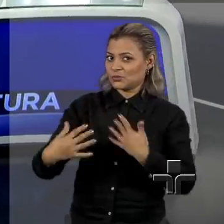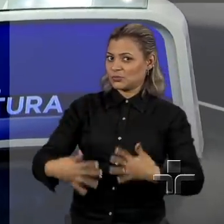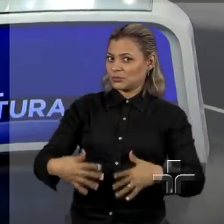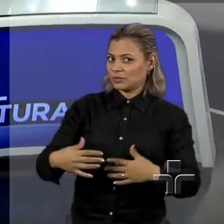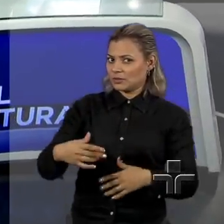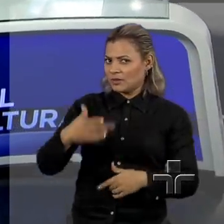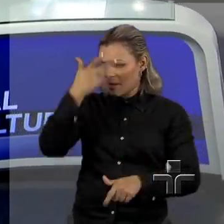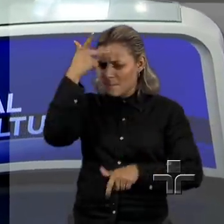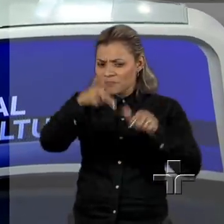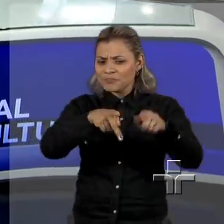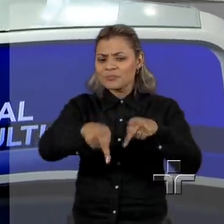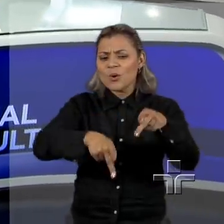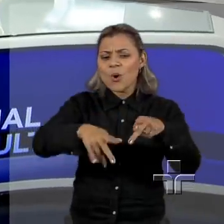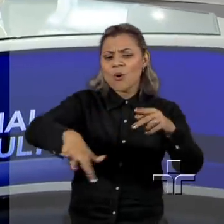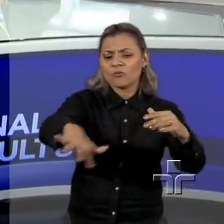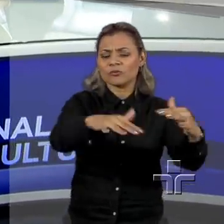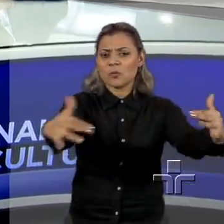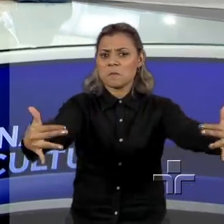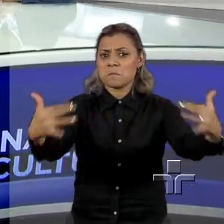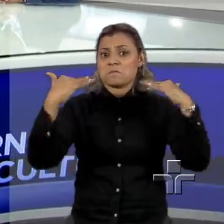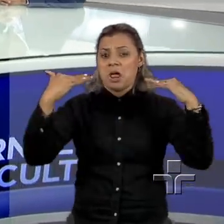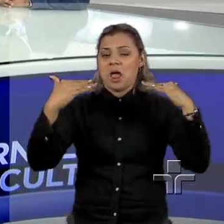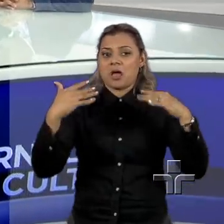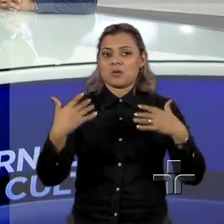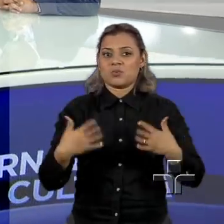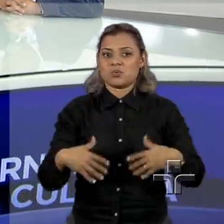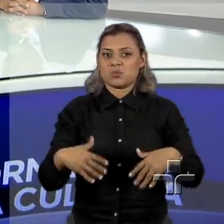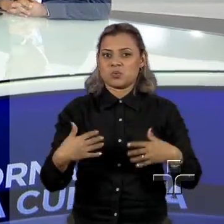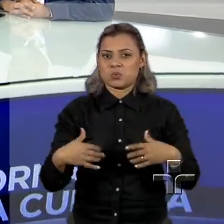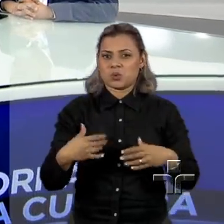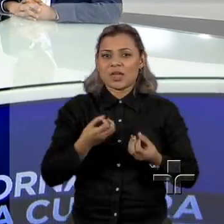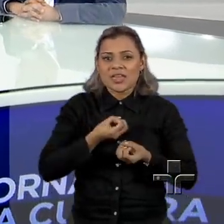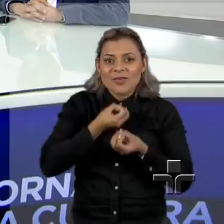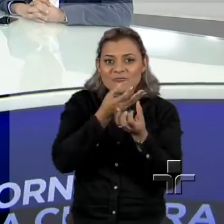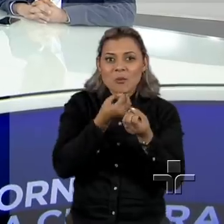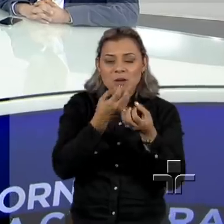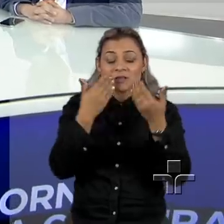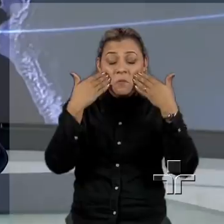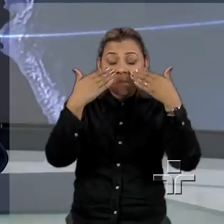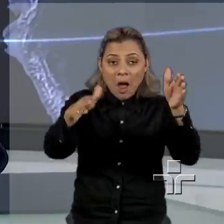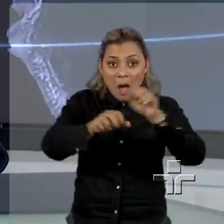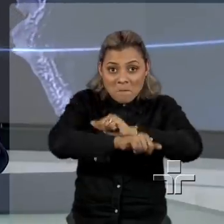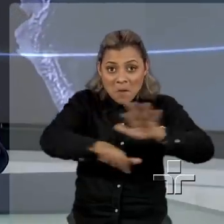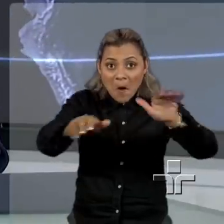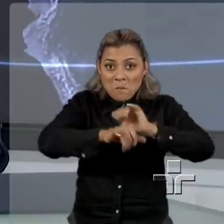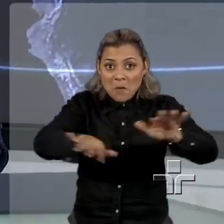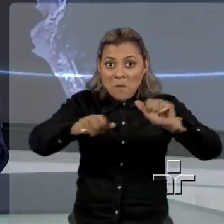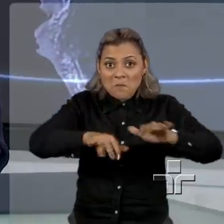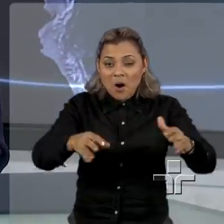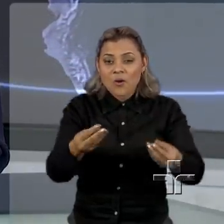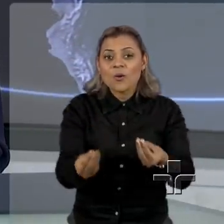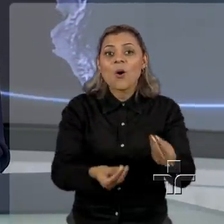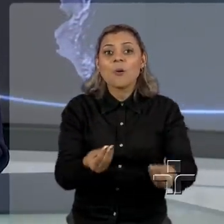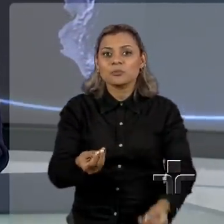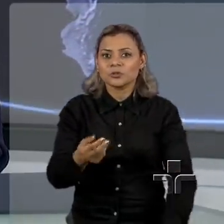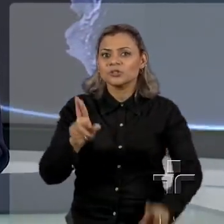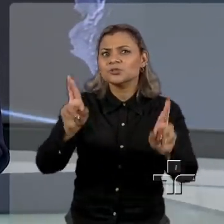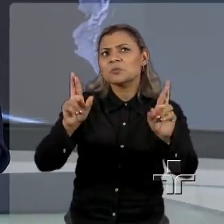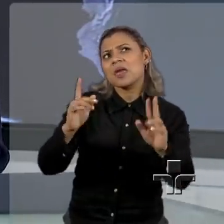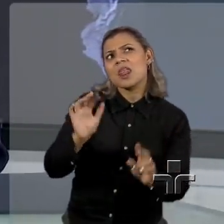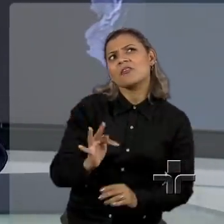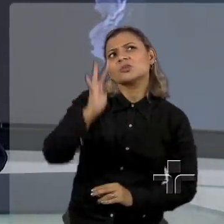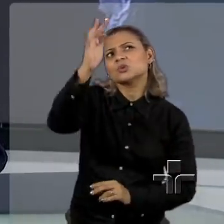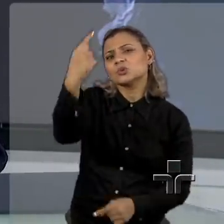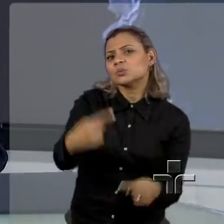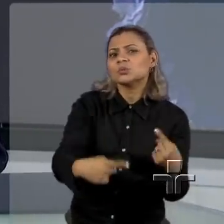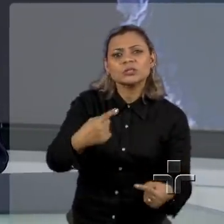pessoas recebem toda essa simbologia e tudo que é transmitido para eles em relação ao que podemos esperar do futuro político do